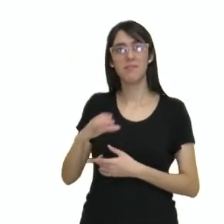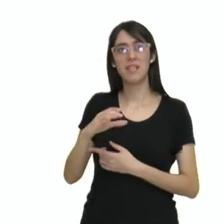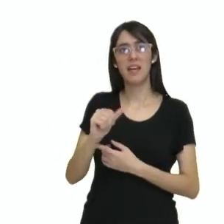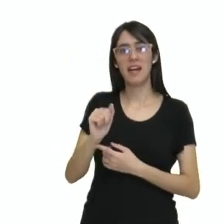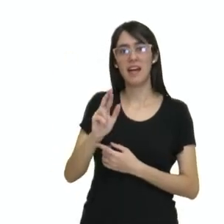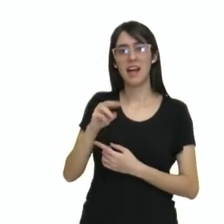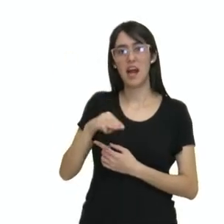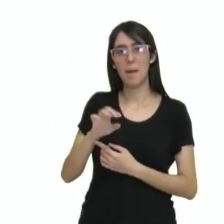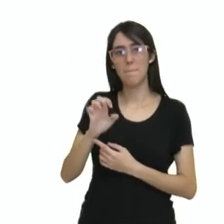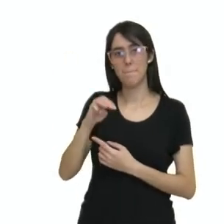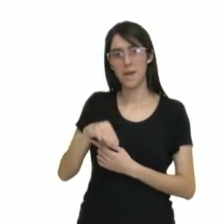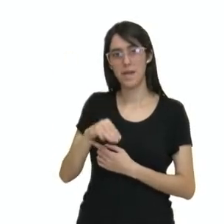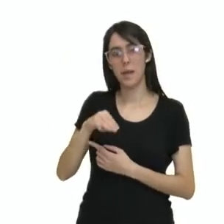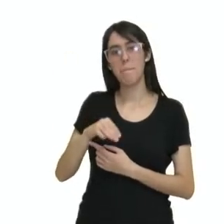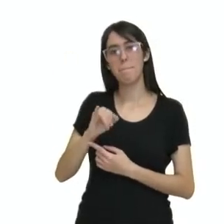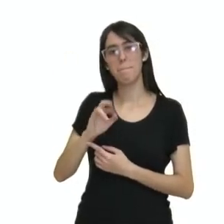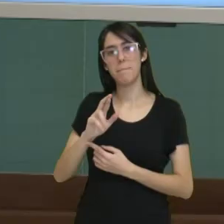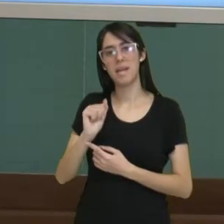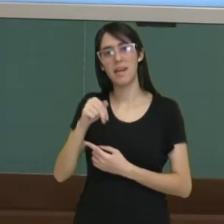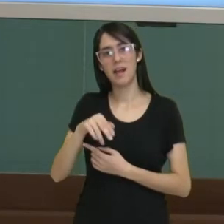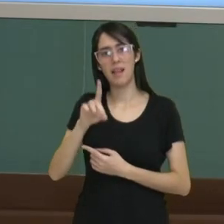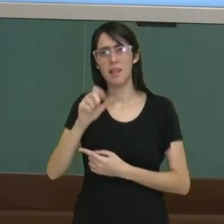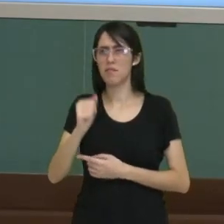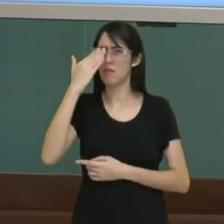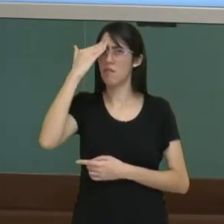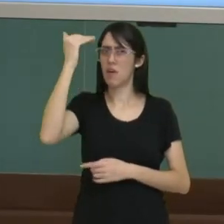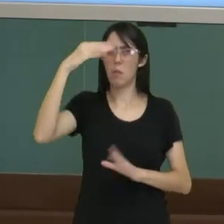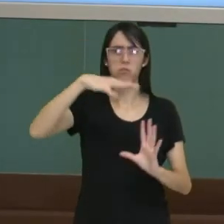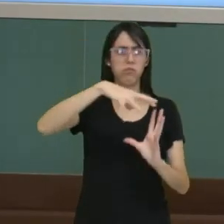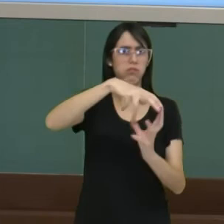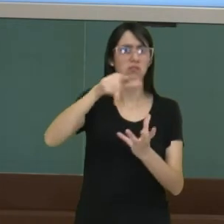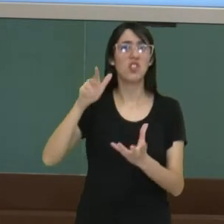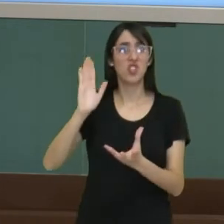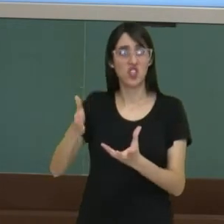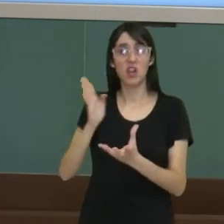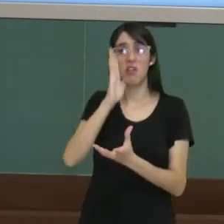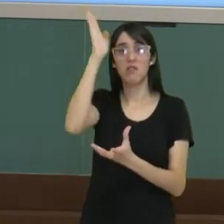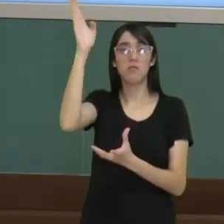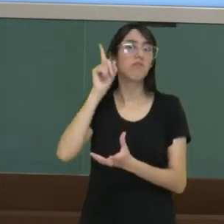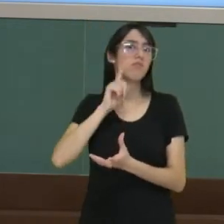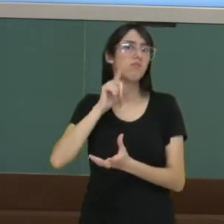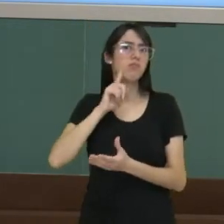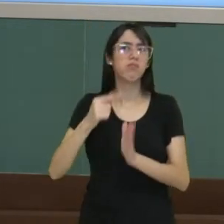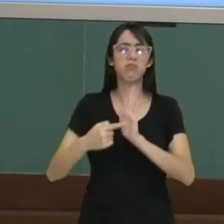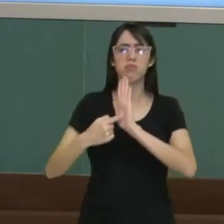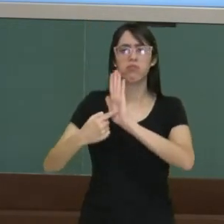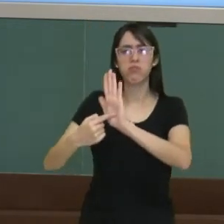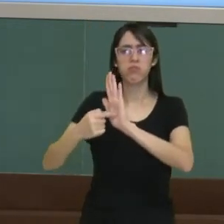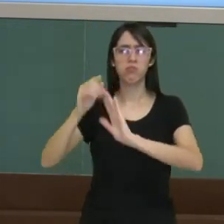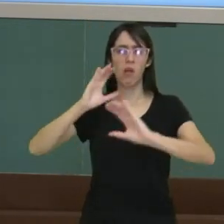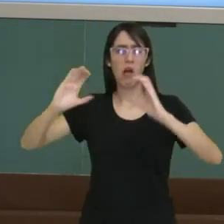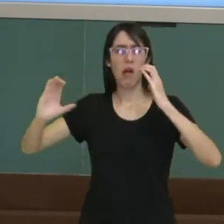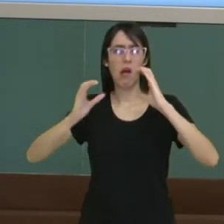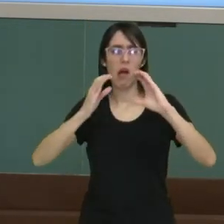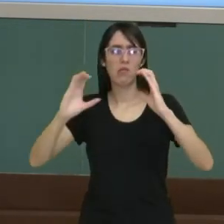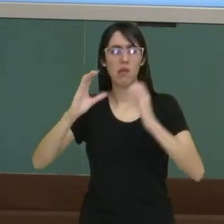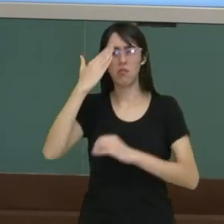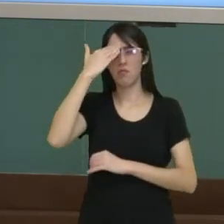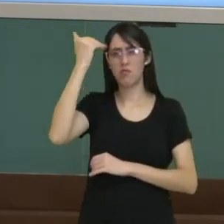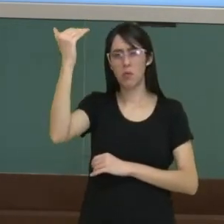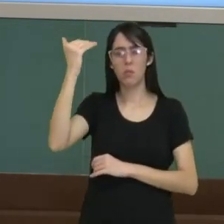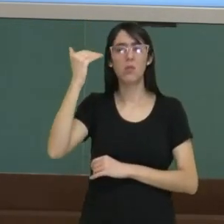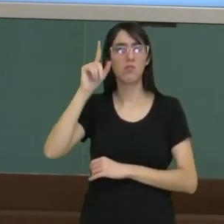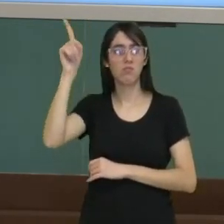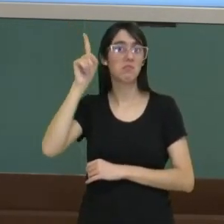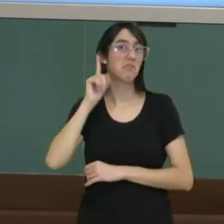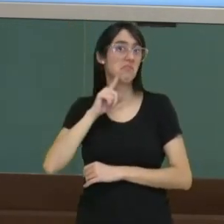outro destaque internacional, pessoal. A Carmen Miranda vai lá na Broadway, olha que chique, ela vai lá para os Estados Unidos cantar, mostrar a cara do Brasil.